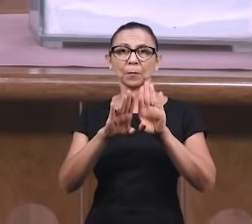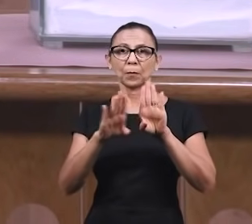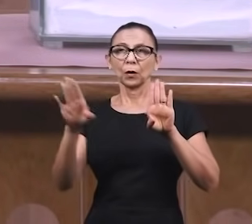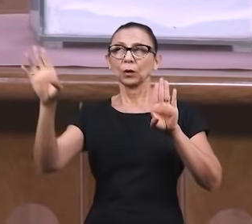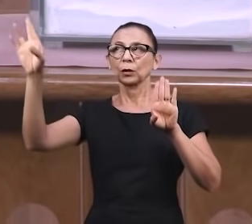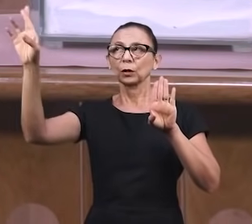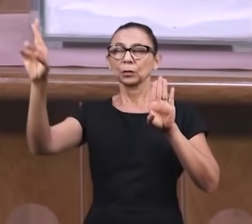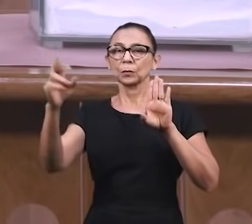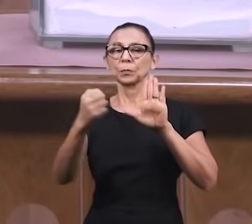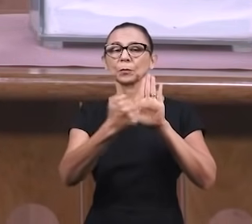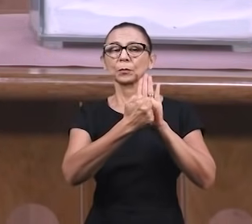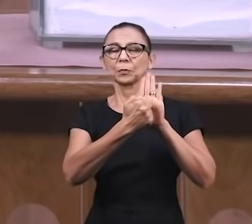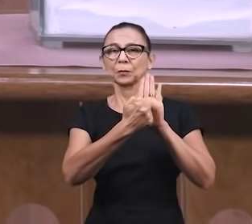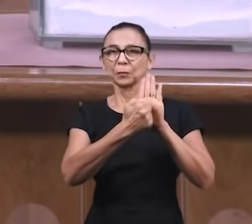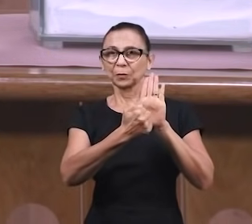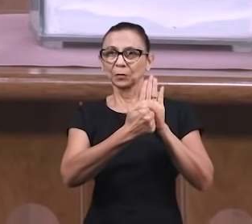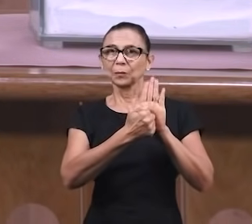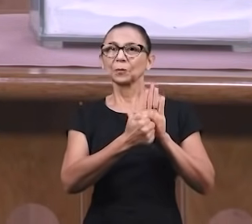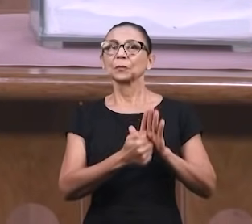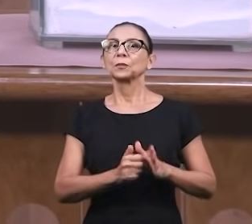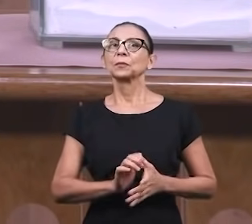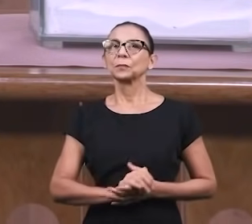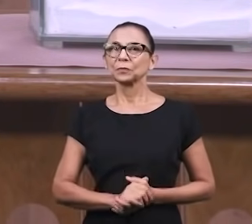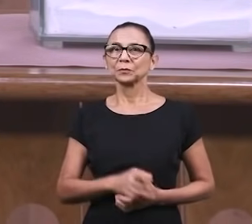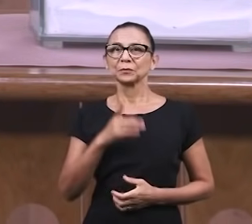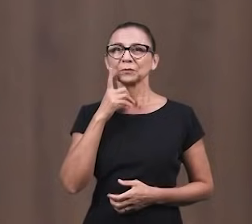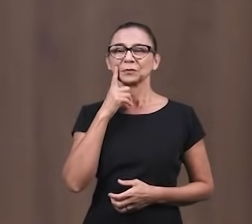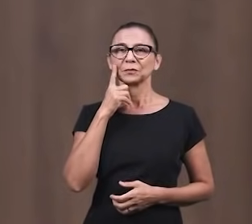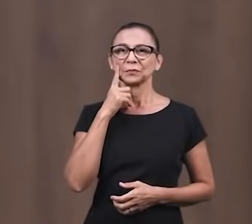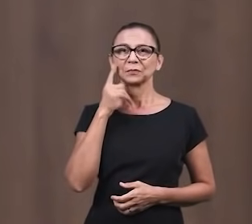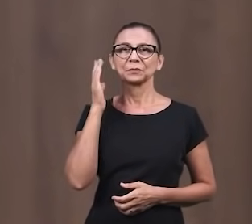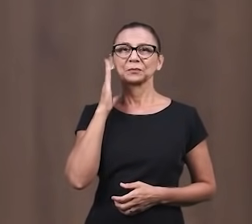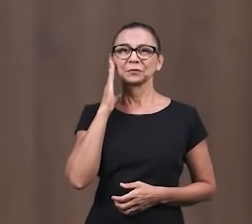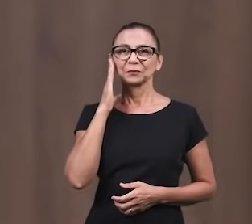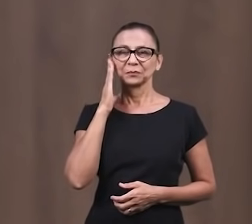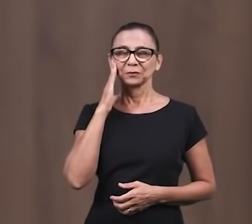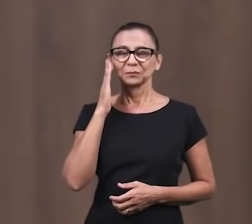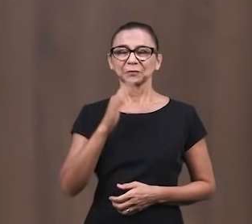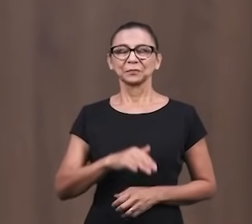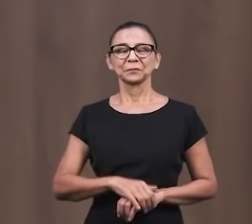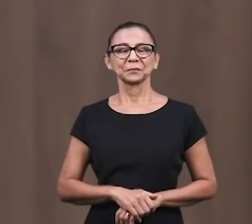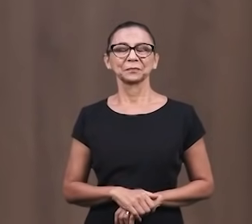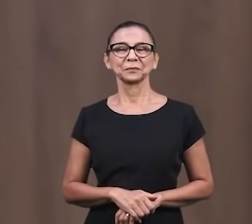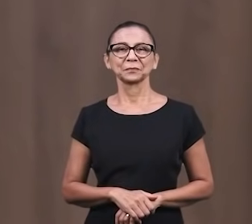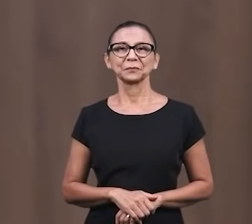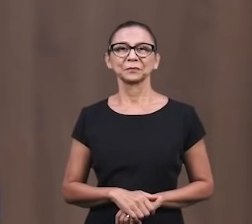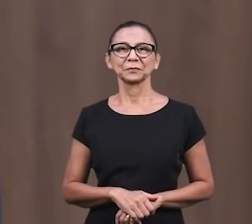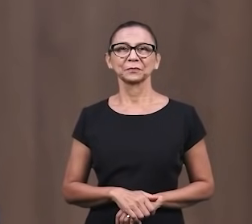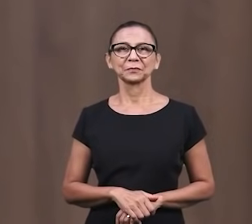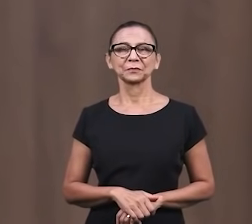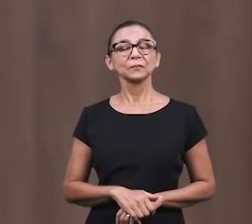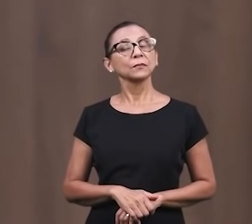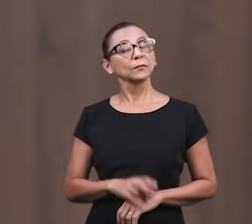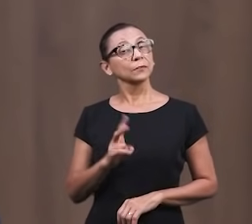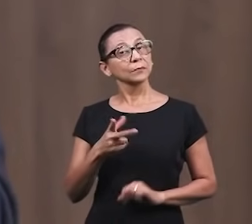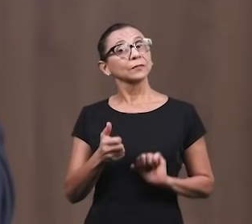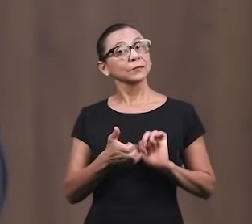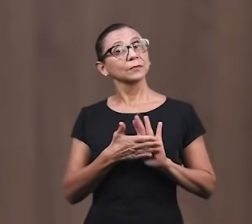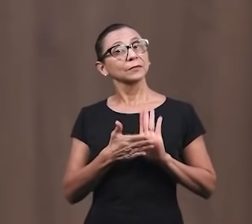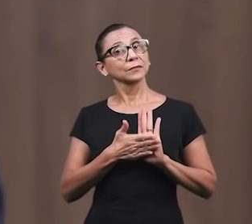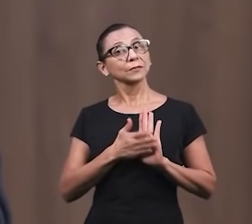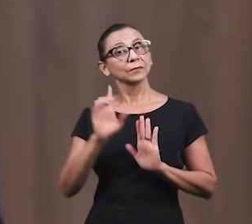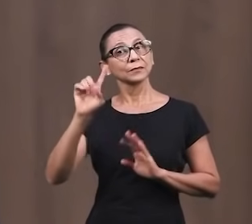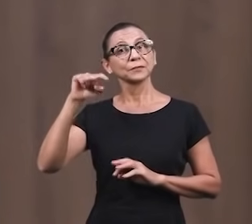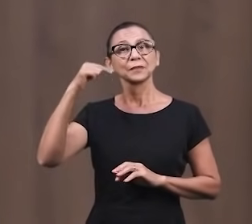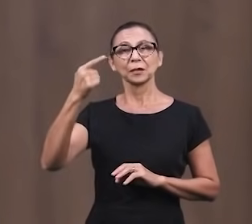entender mais quando ele trouxer essa explanação da Bíblia. Mas enquanto estamos nos preparando, vamos ainda cantar mais um louvor ao Senhor. E